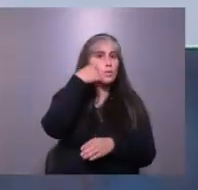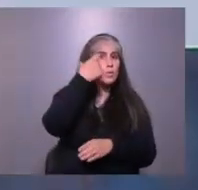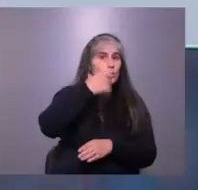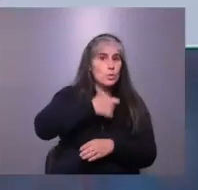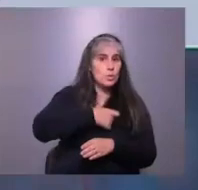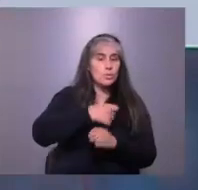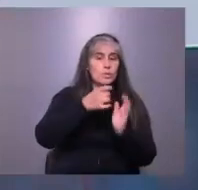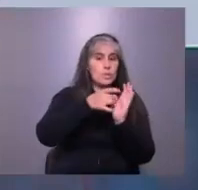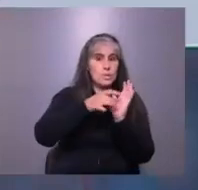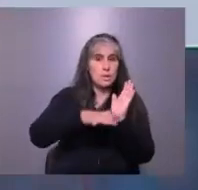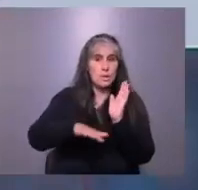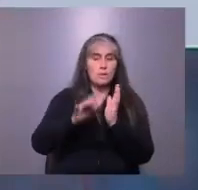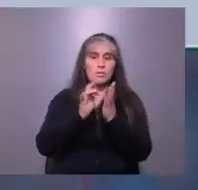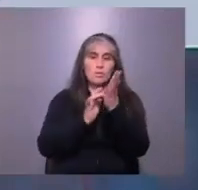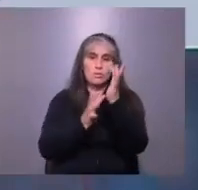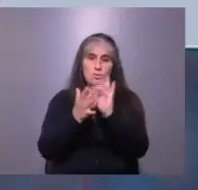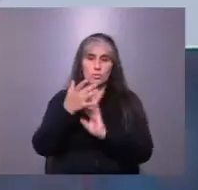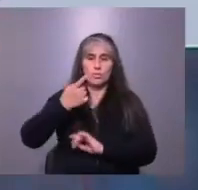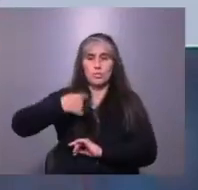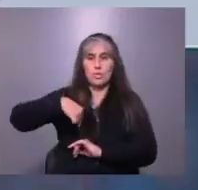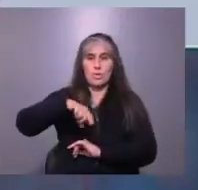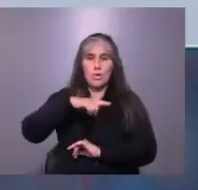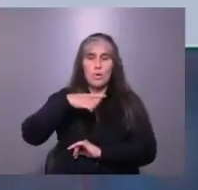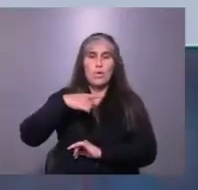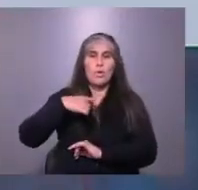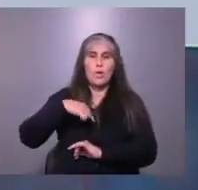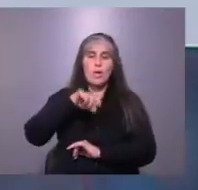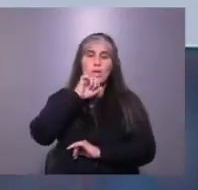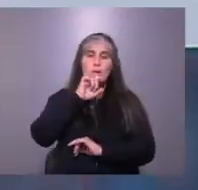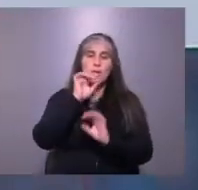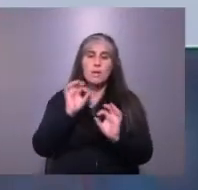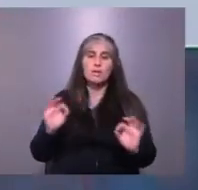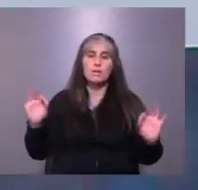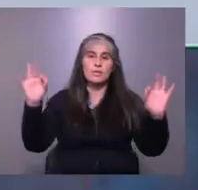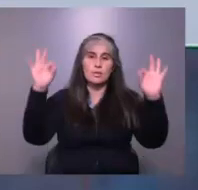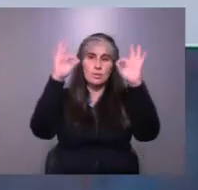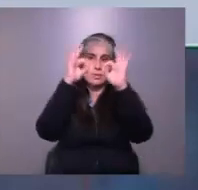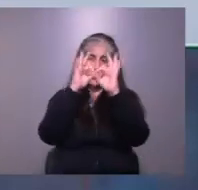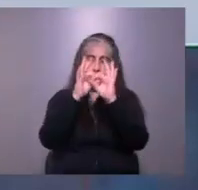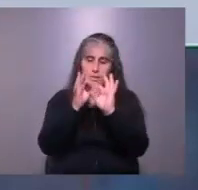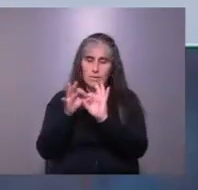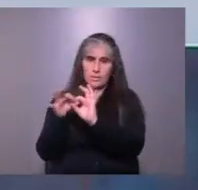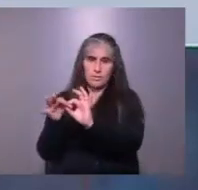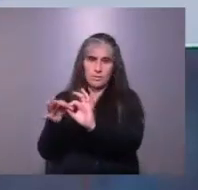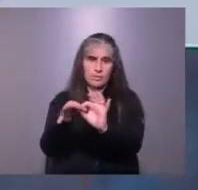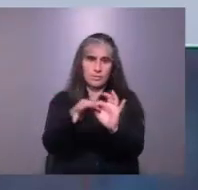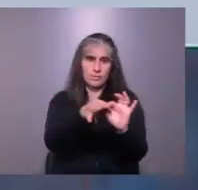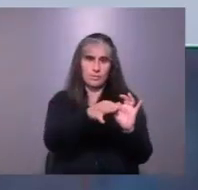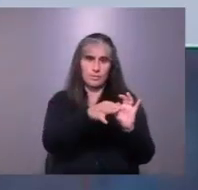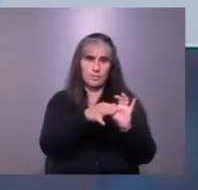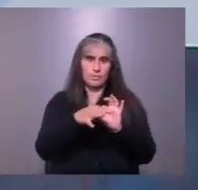de Cristo, sejamos reunidos pelo Espírito Santo num só